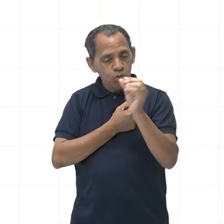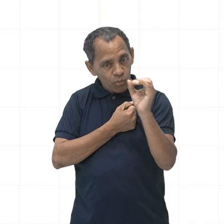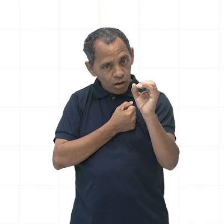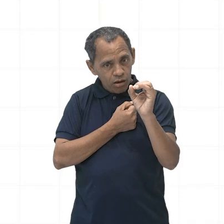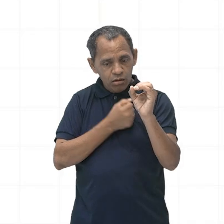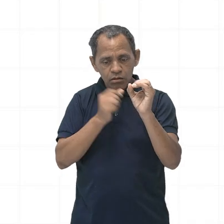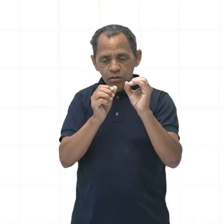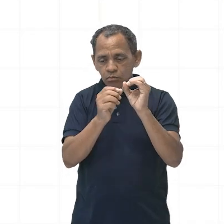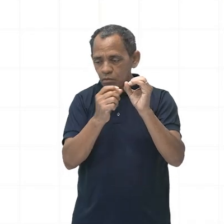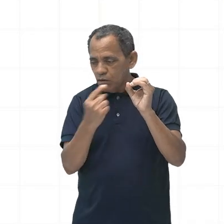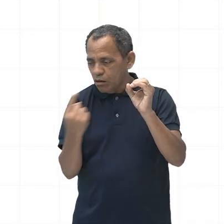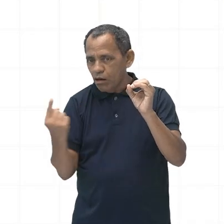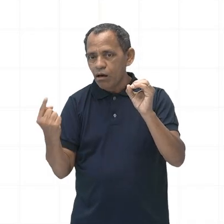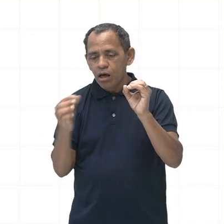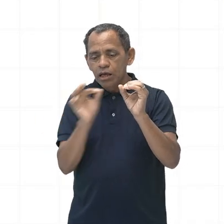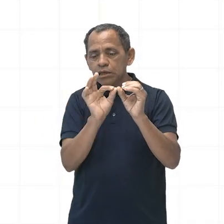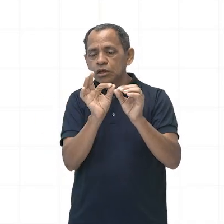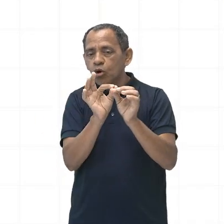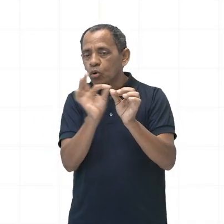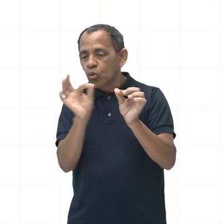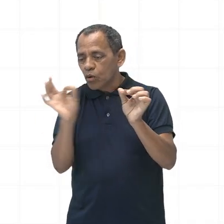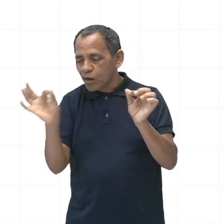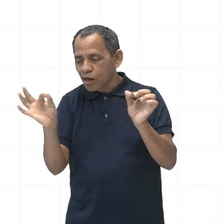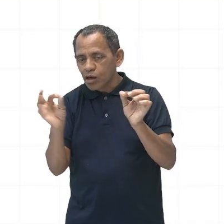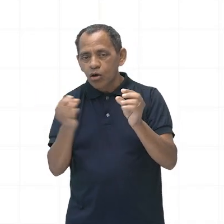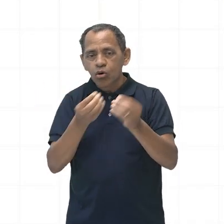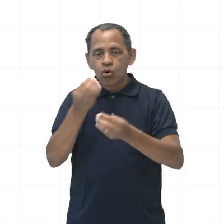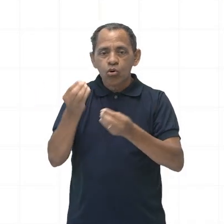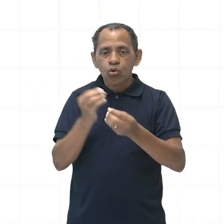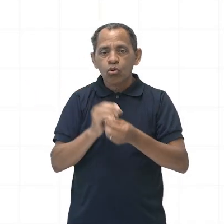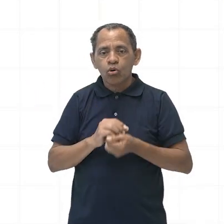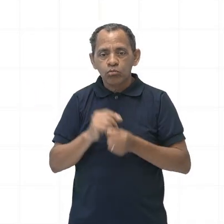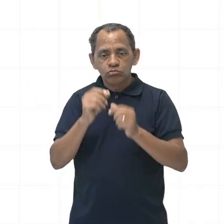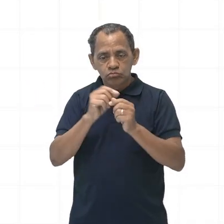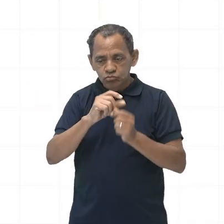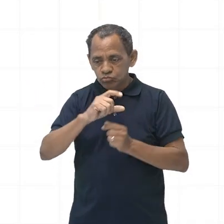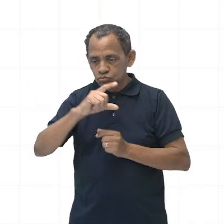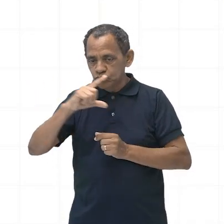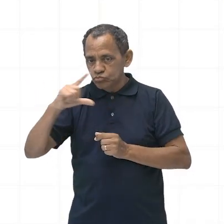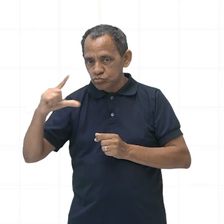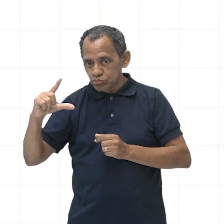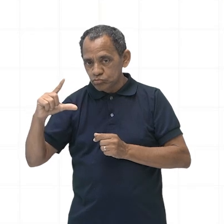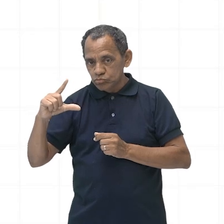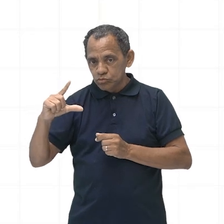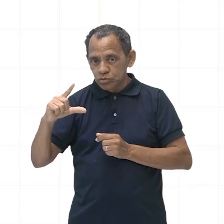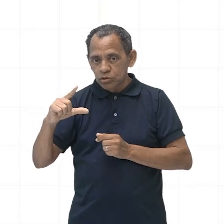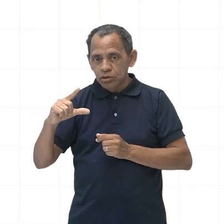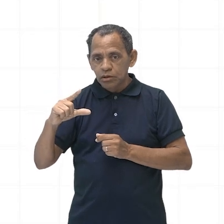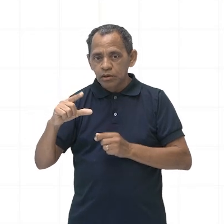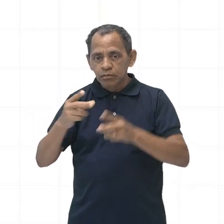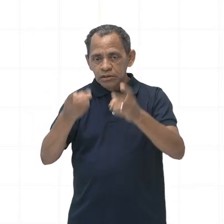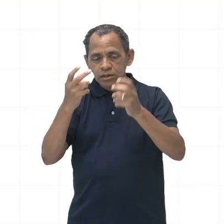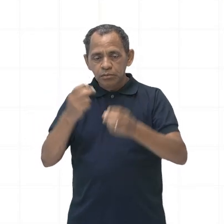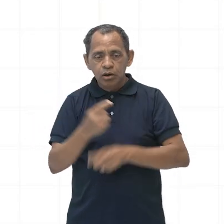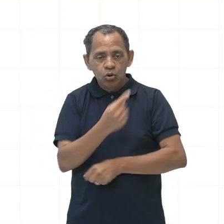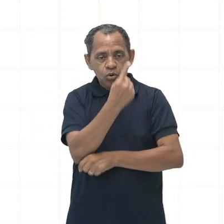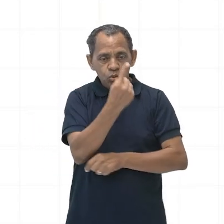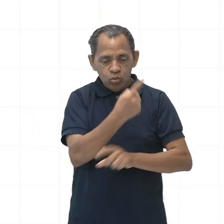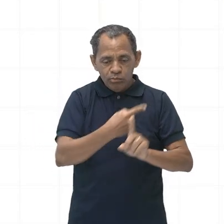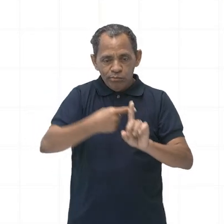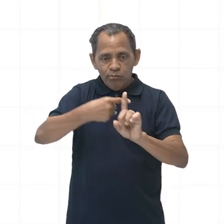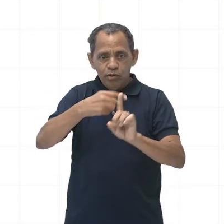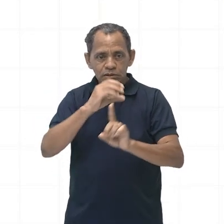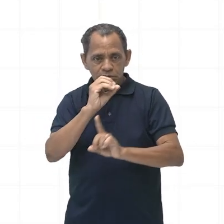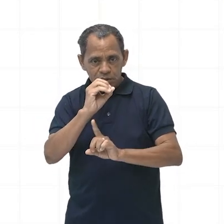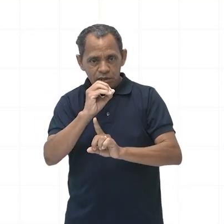seja, de que forma eles crescem. Observe aqui, ó, que aqui o 1 é maior do que o 0,